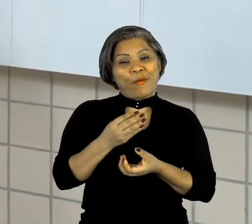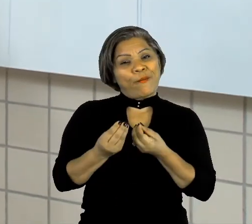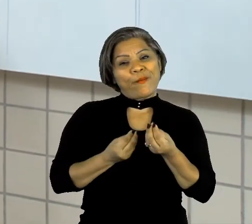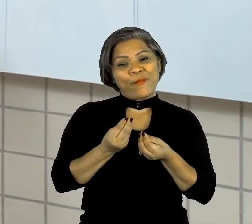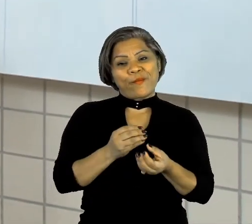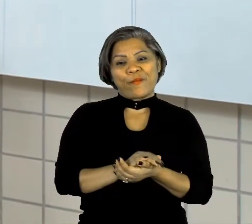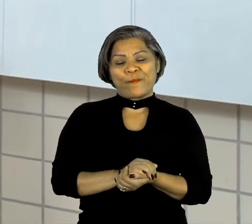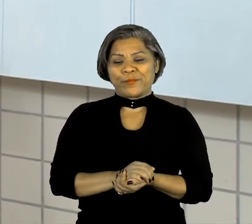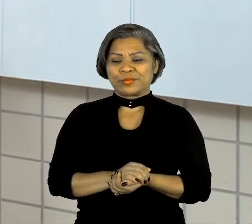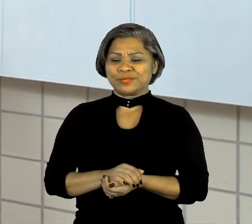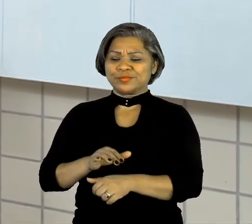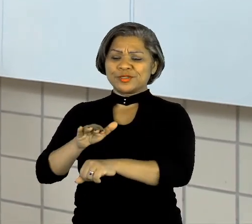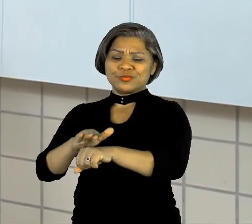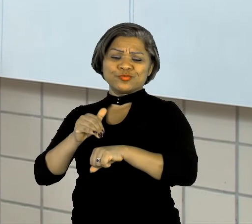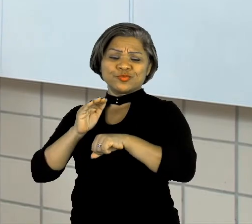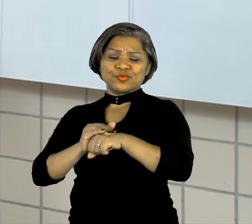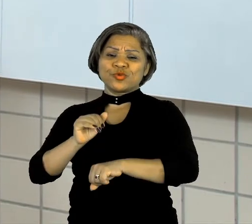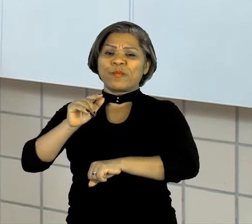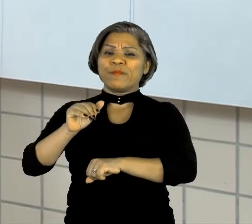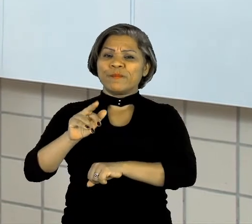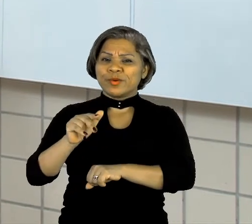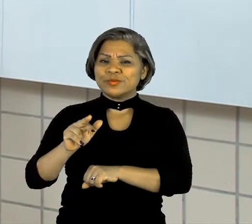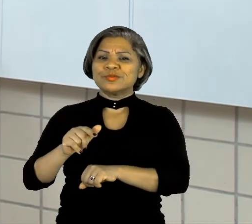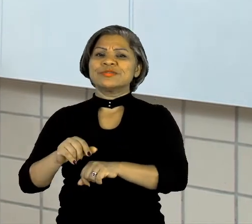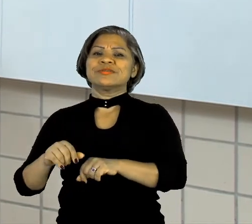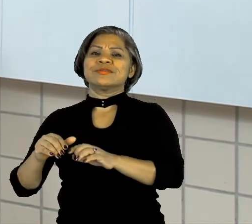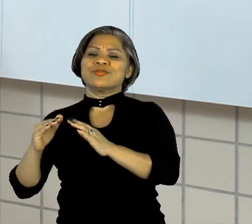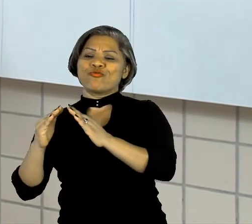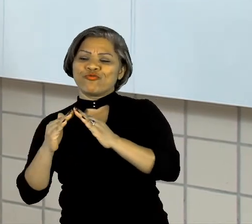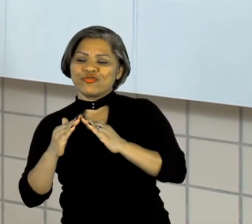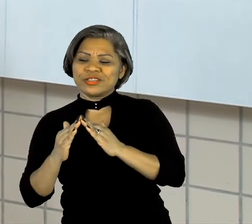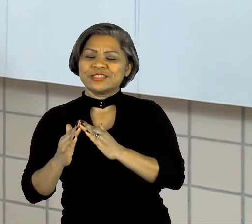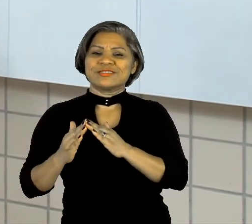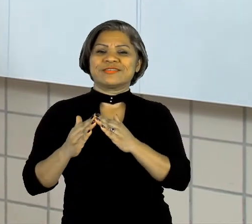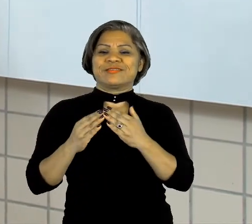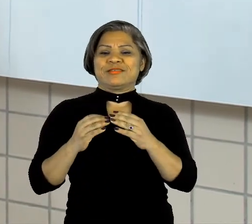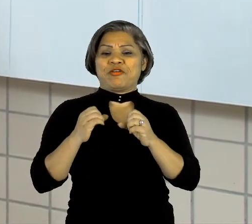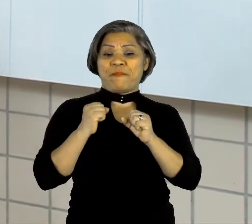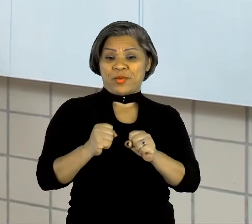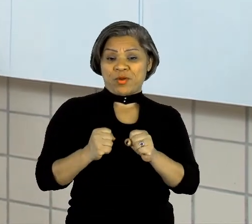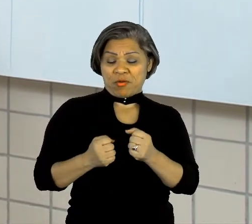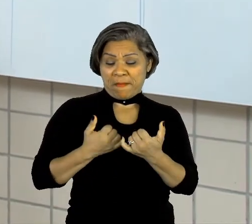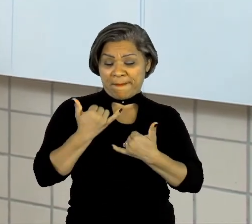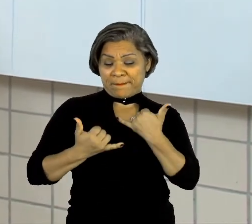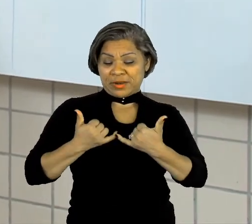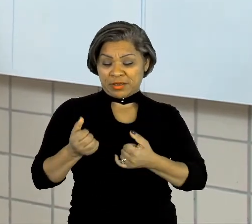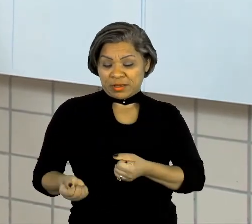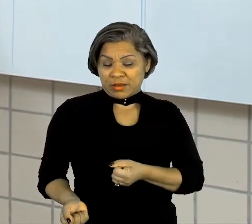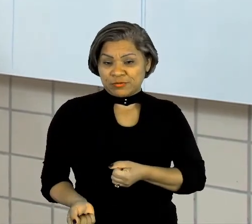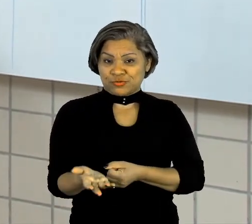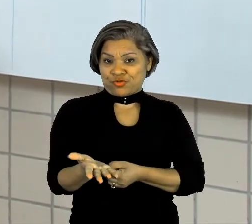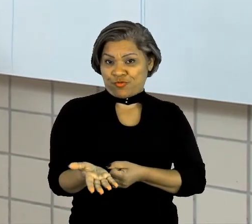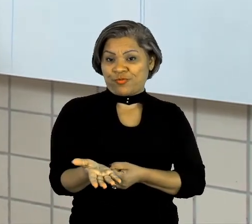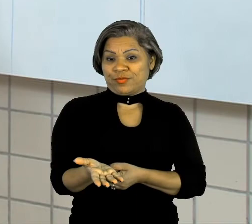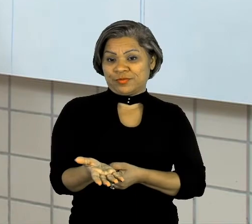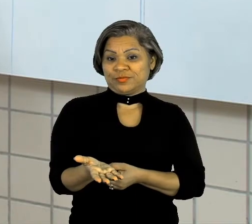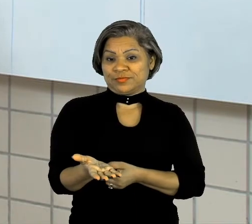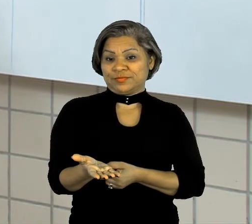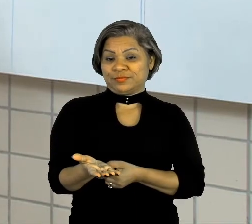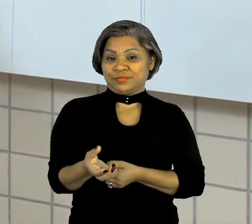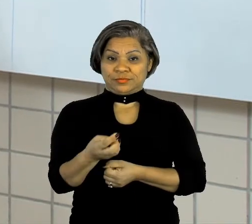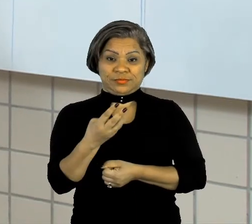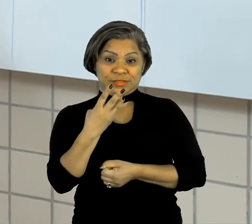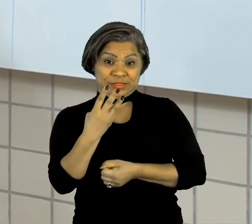Junta um irmãozinho, um vizinho que se puder juntar. Brinca com o dado, joga. Deu